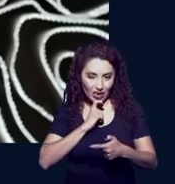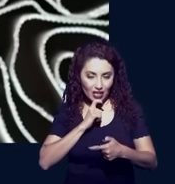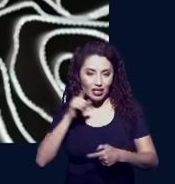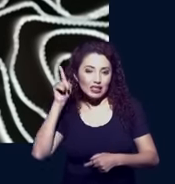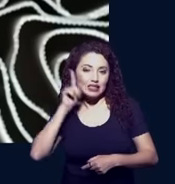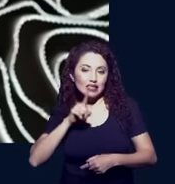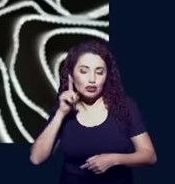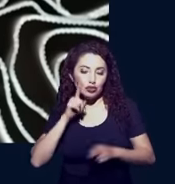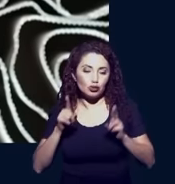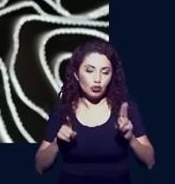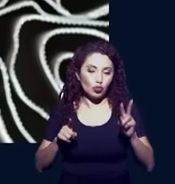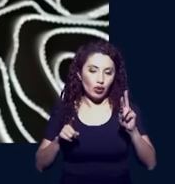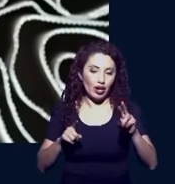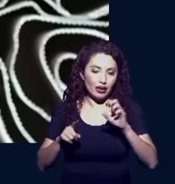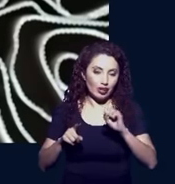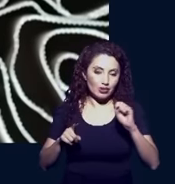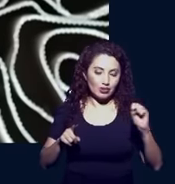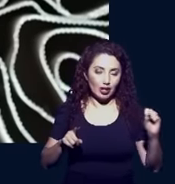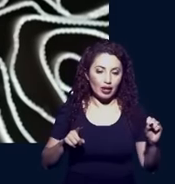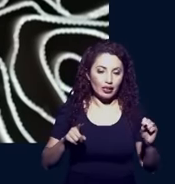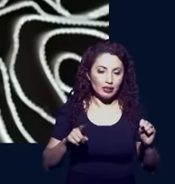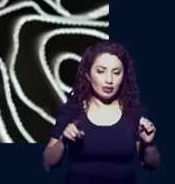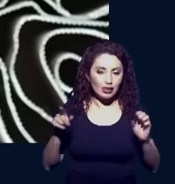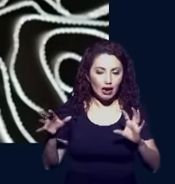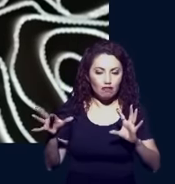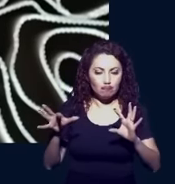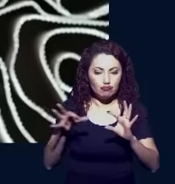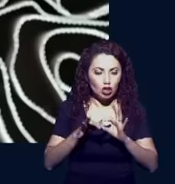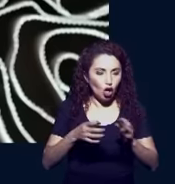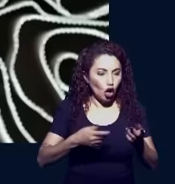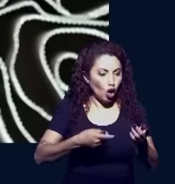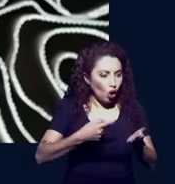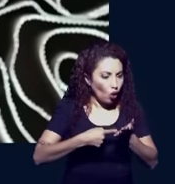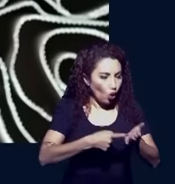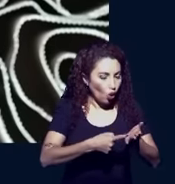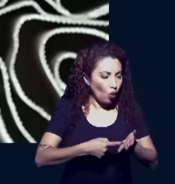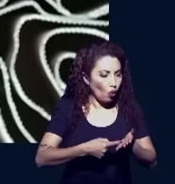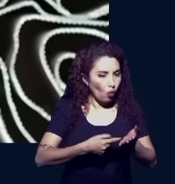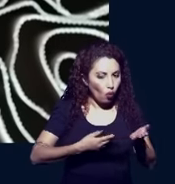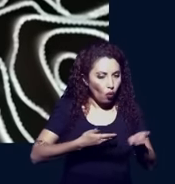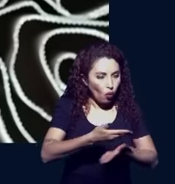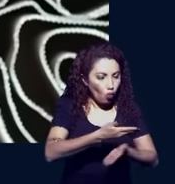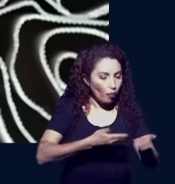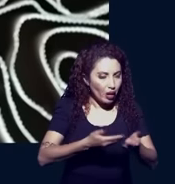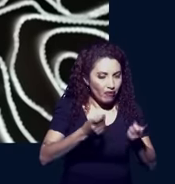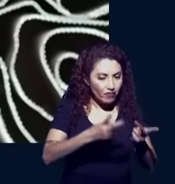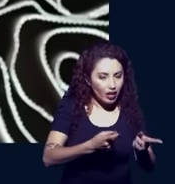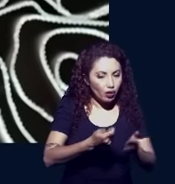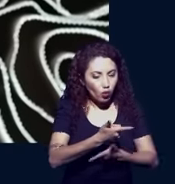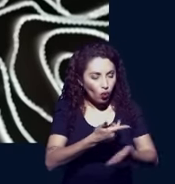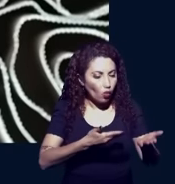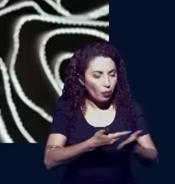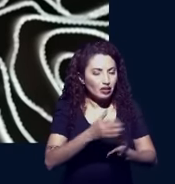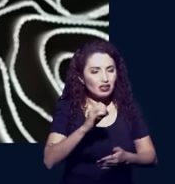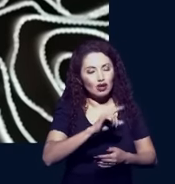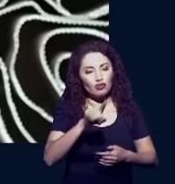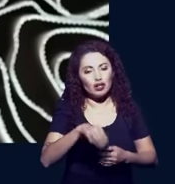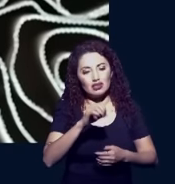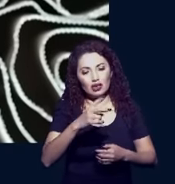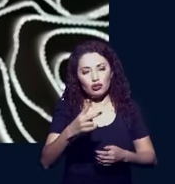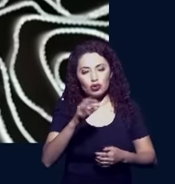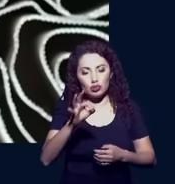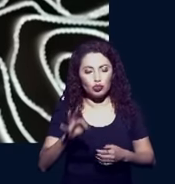corrente de comércio entre Estados Unidos e União Soviética era 0,02% comércio mundial entre Estados Unidos e China